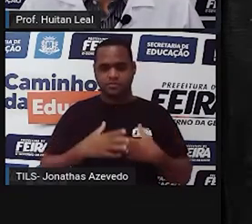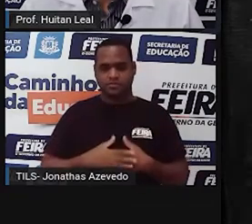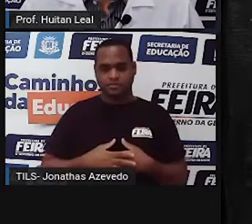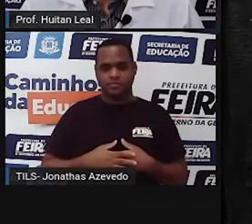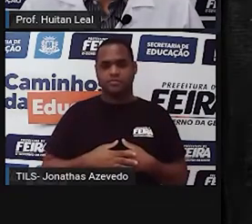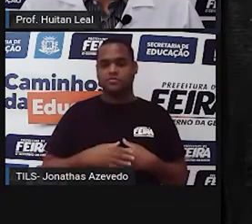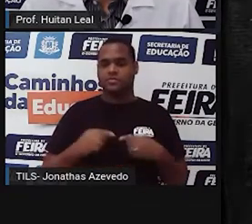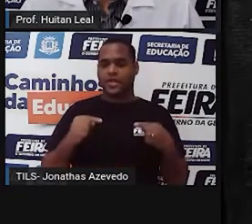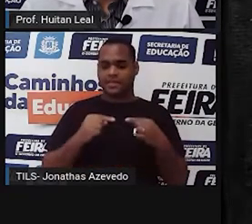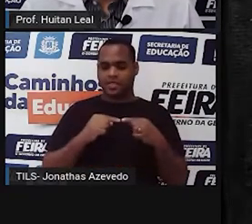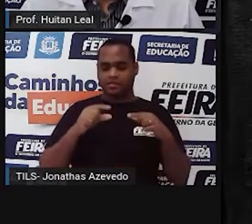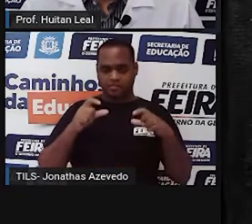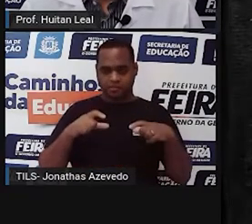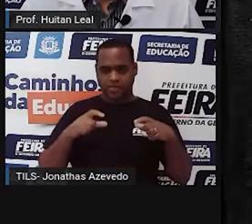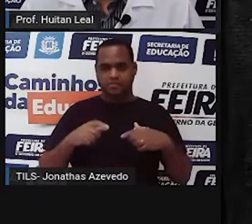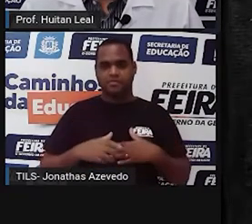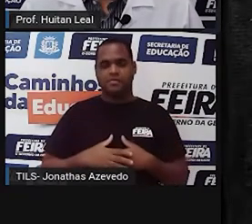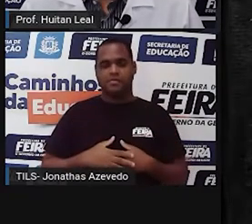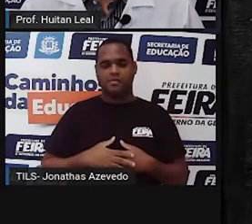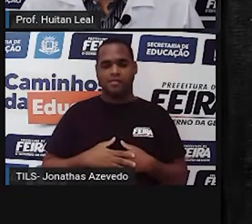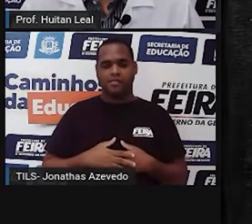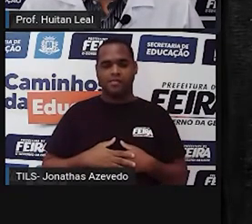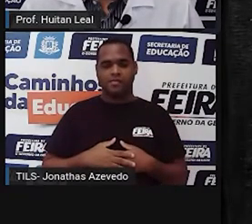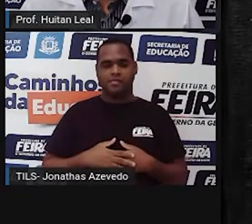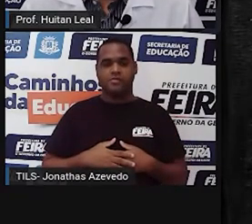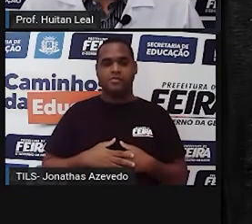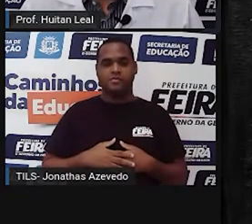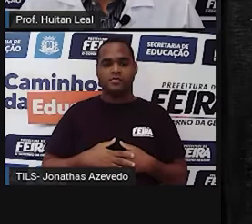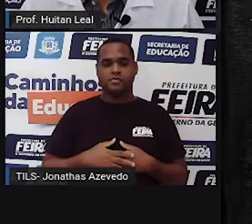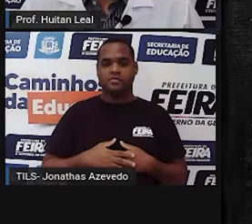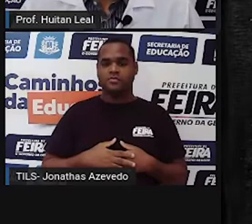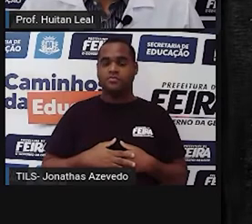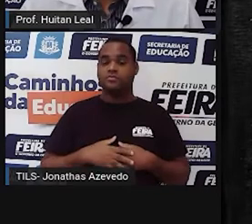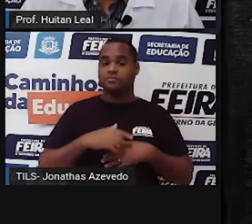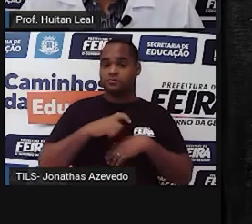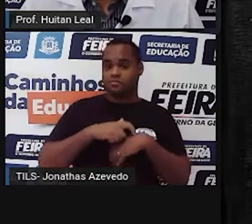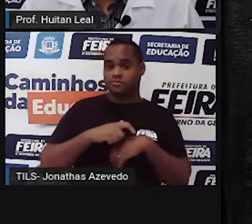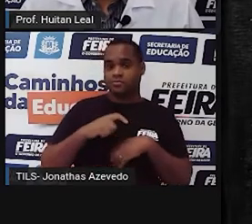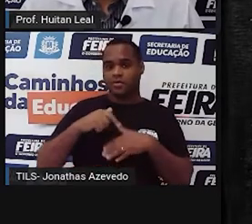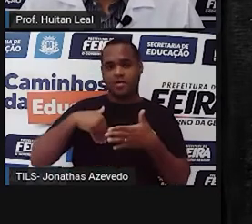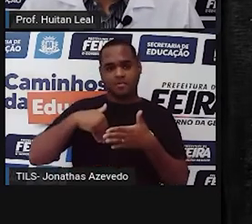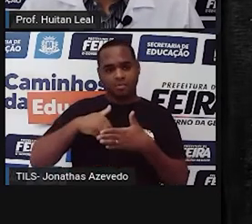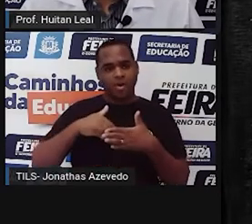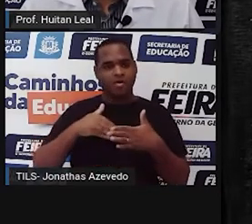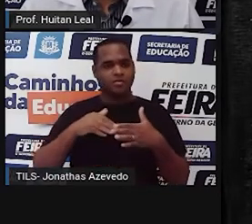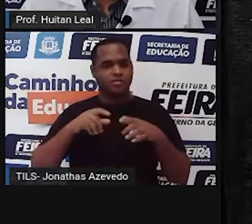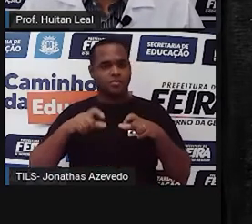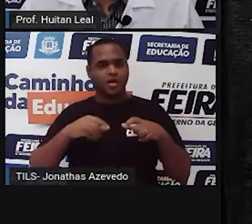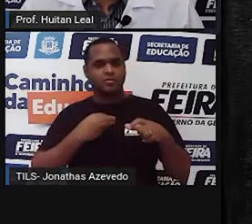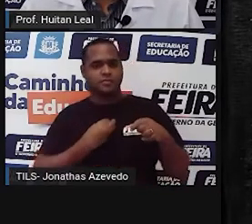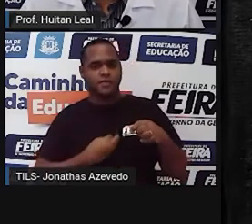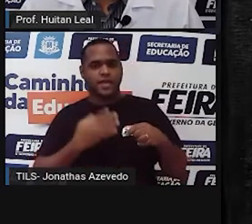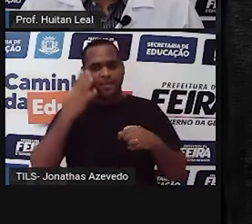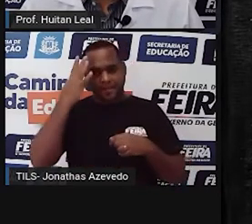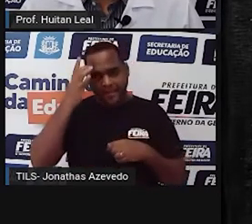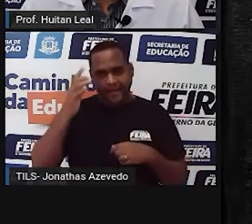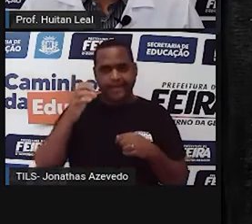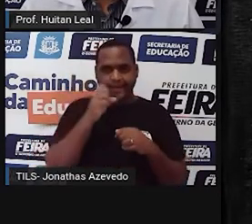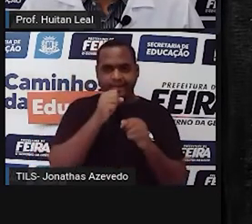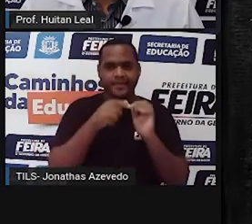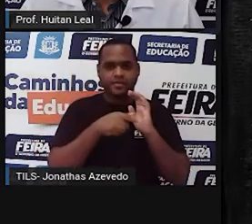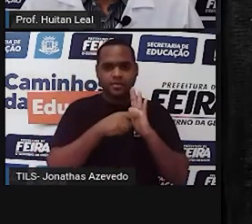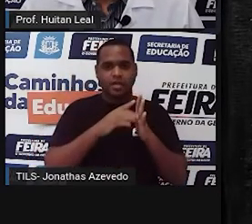indica lugar. Tempo. Olha aí os advérbios que indicam tempo: agora, já, ainda, amanhã, cedo,